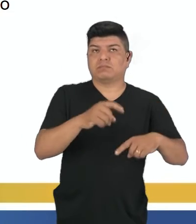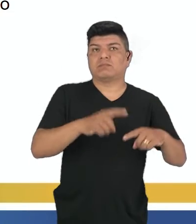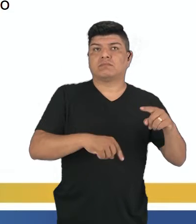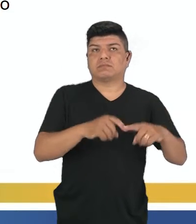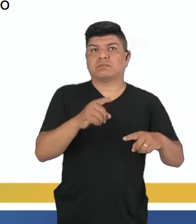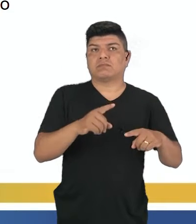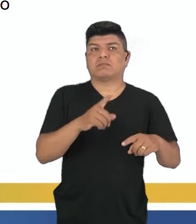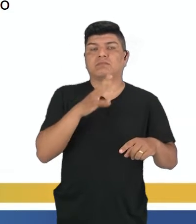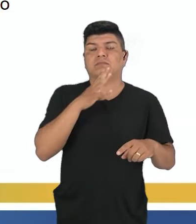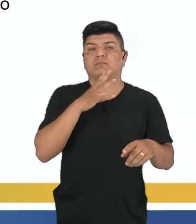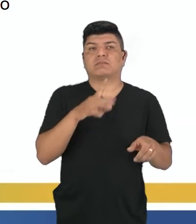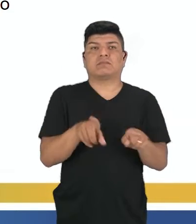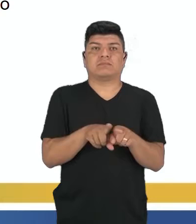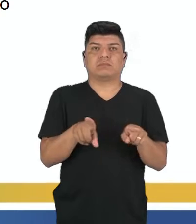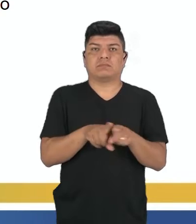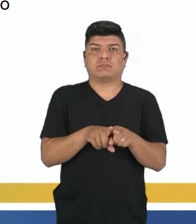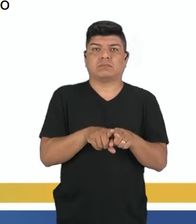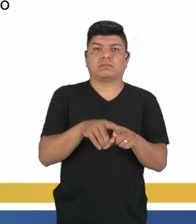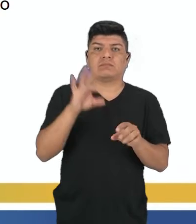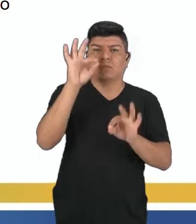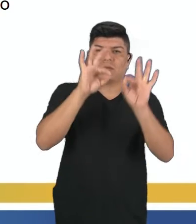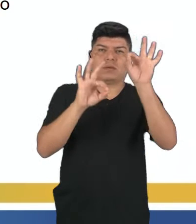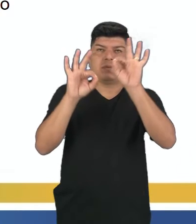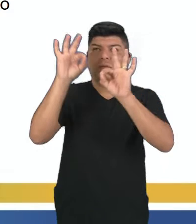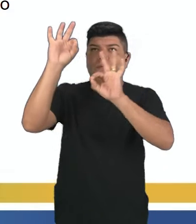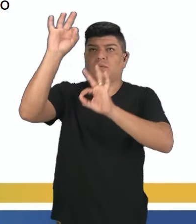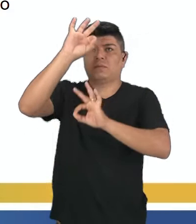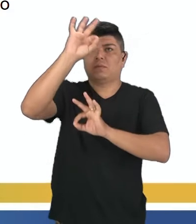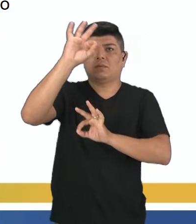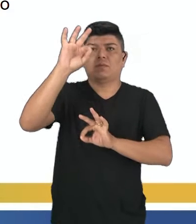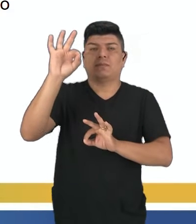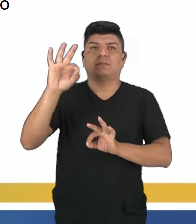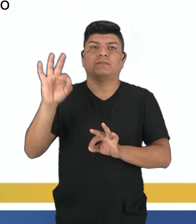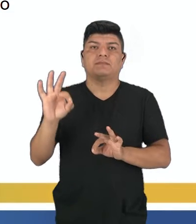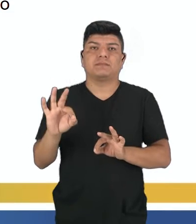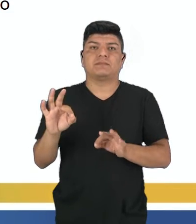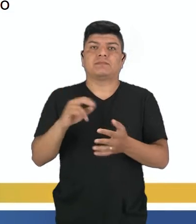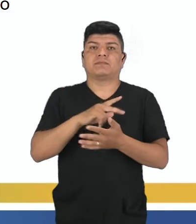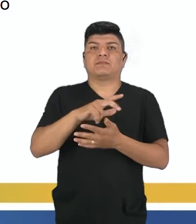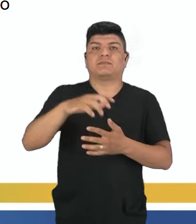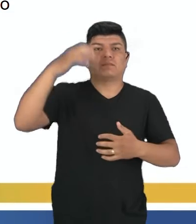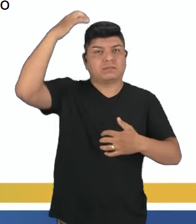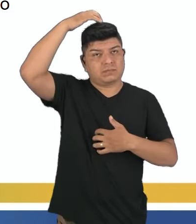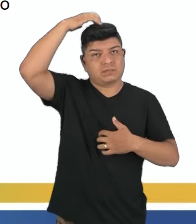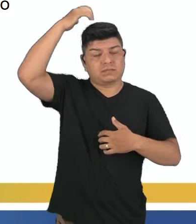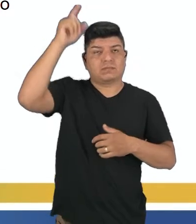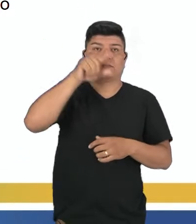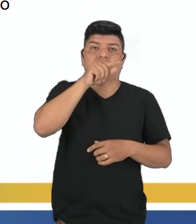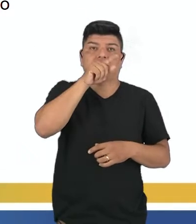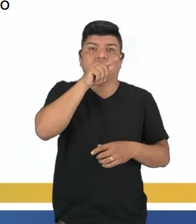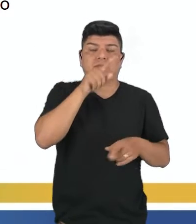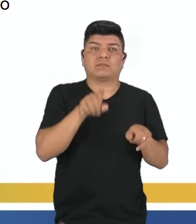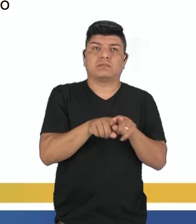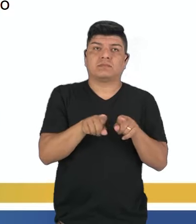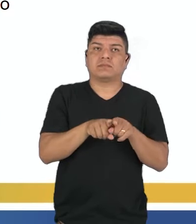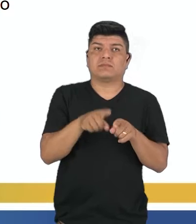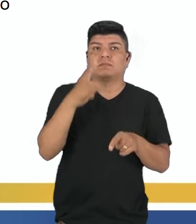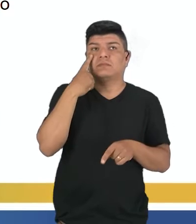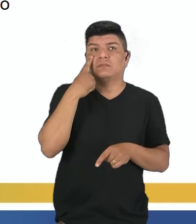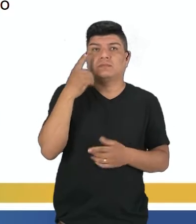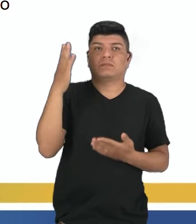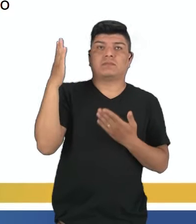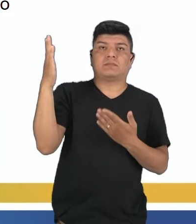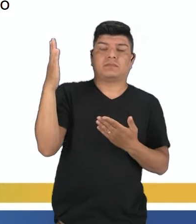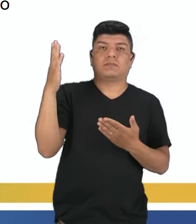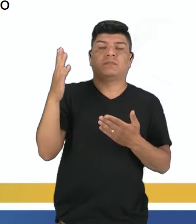conhecida também pela grande quantidade de insetos e pela grande variedade de macacos e aves. Como vocês podem ver, a Amazônia